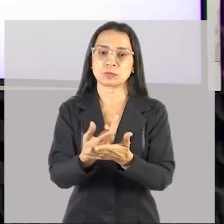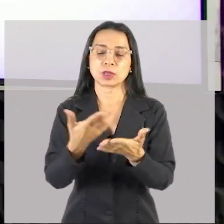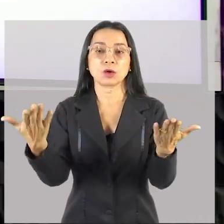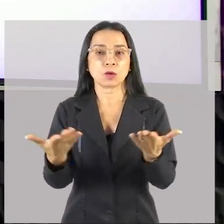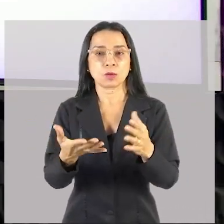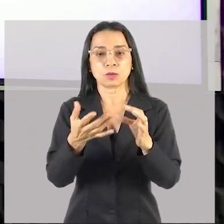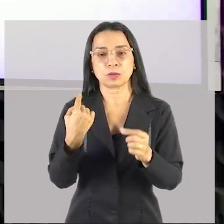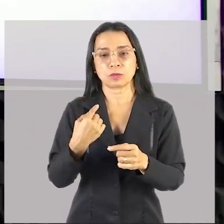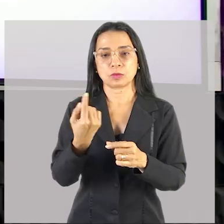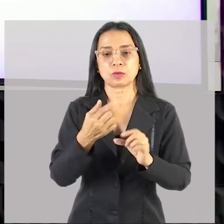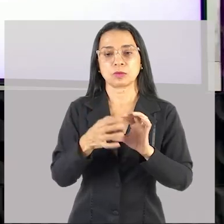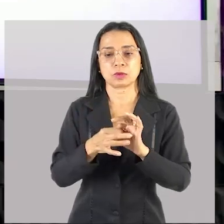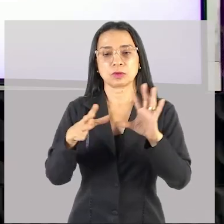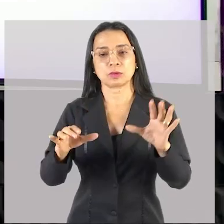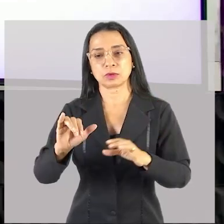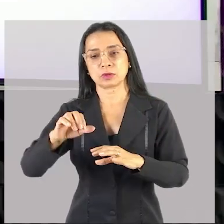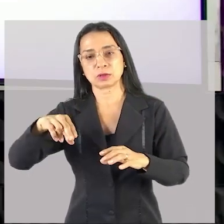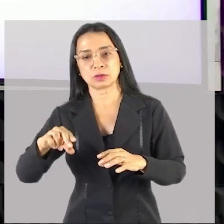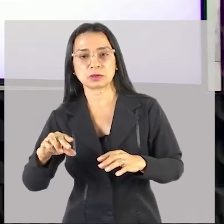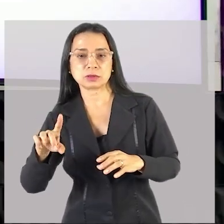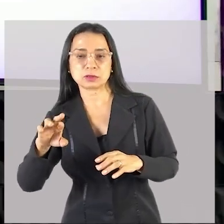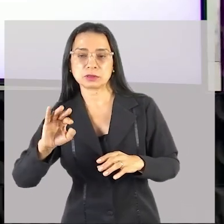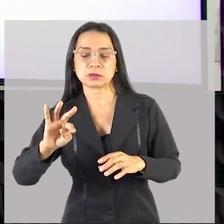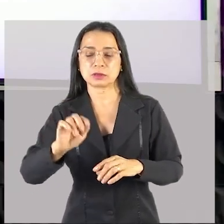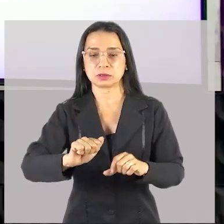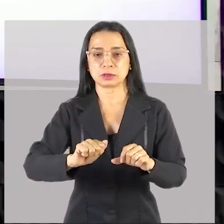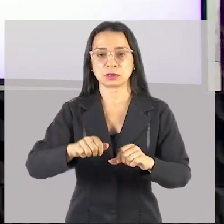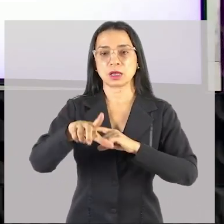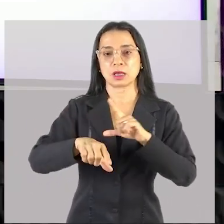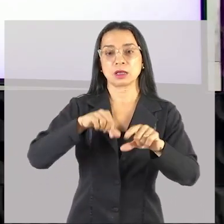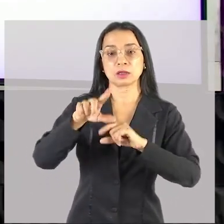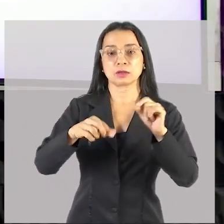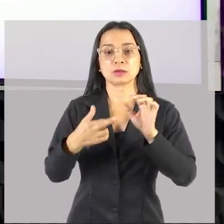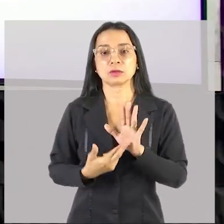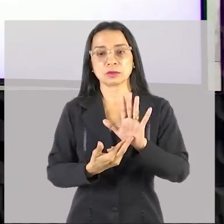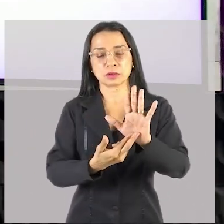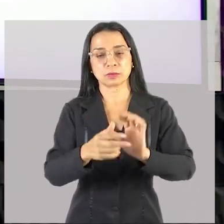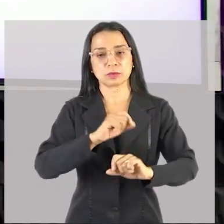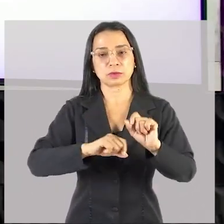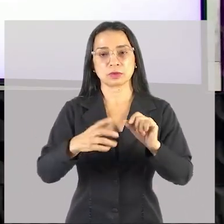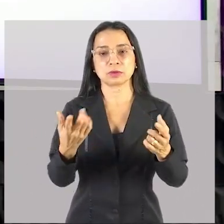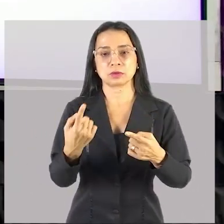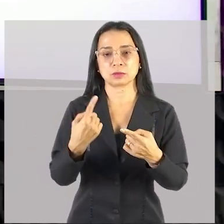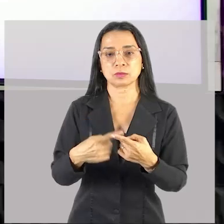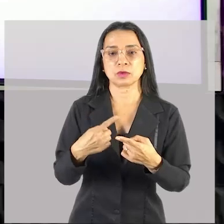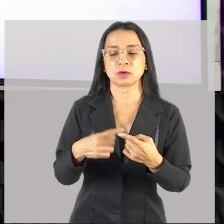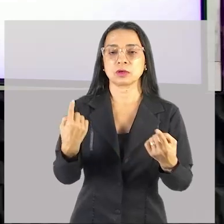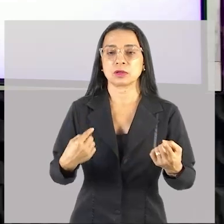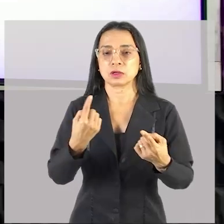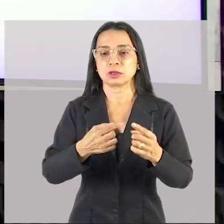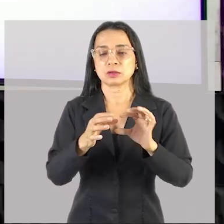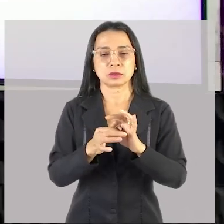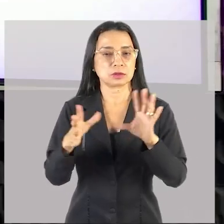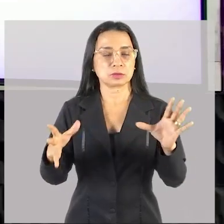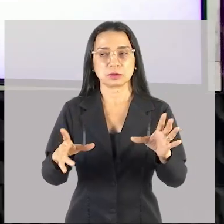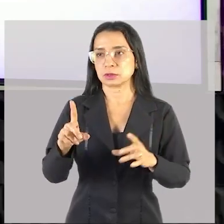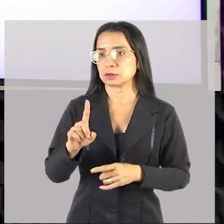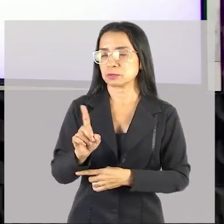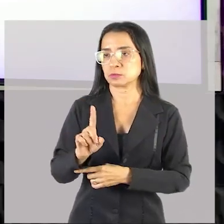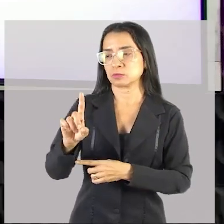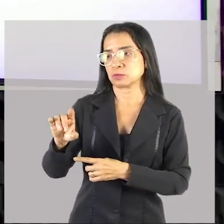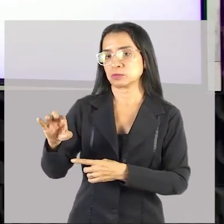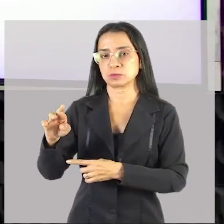nossa democracia que é indireta, hoje sim, nós elegemos representantes, porque a nossa democracia não é direta. Não